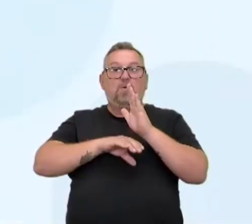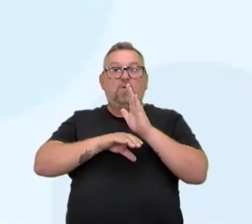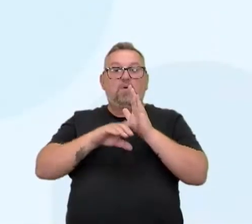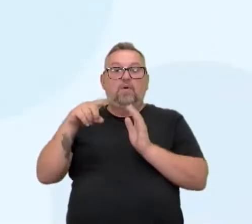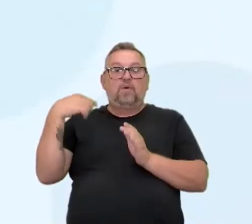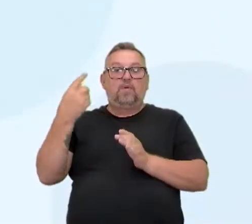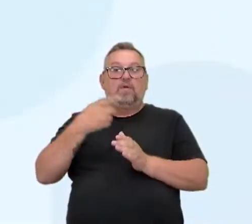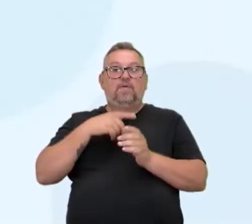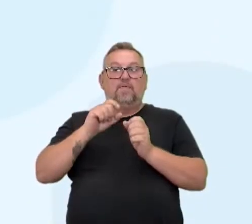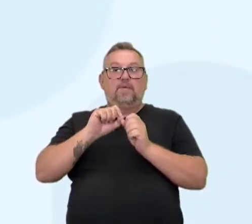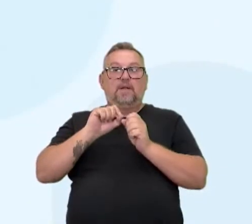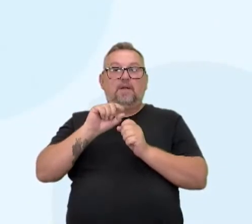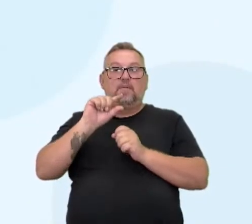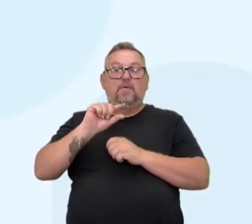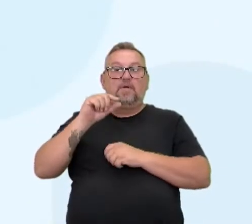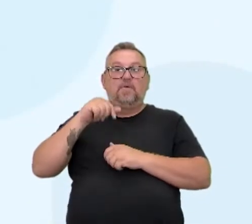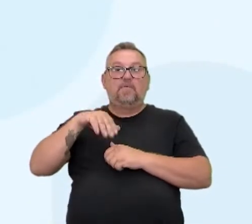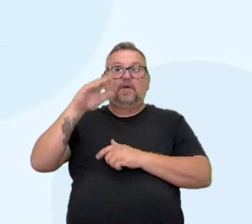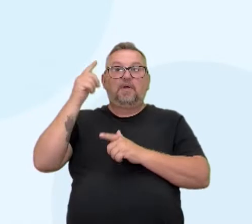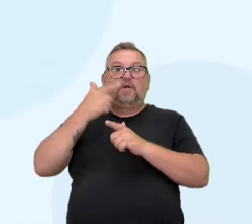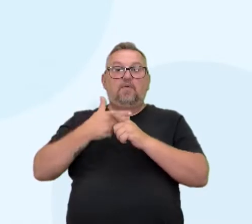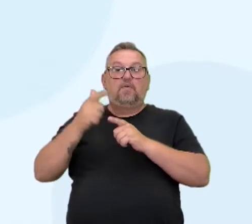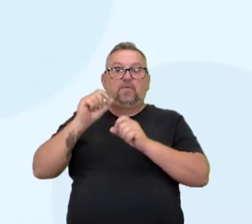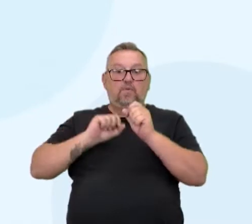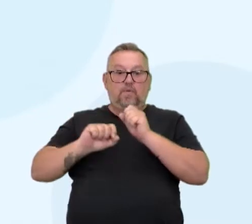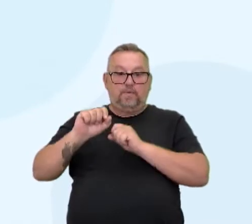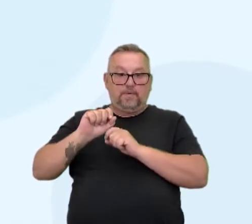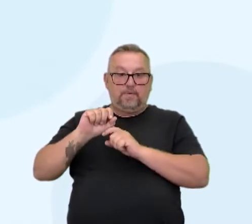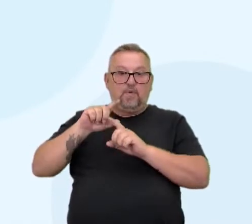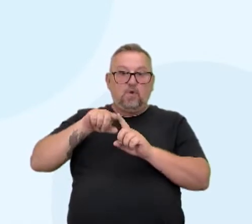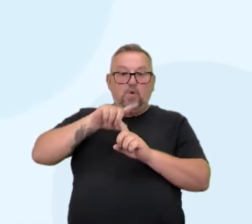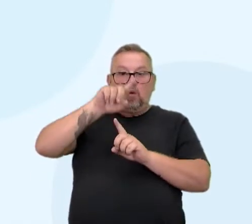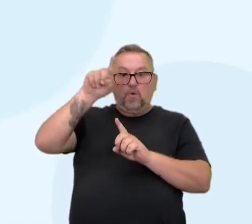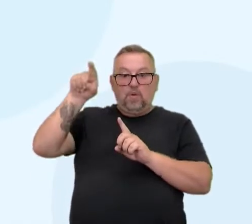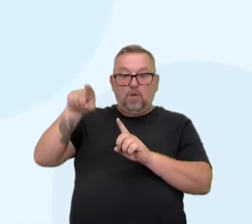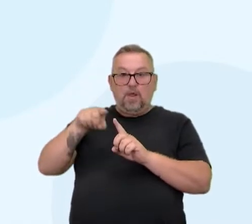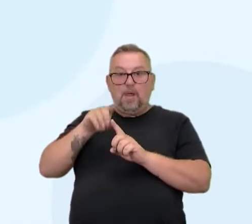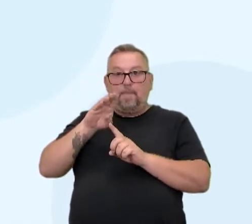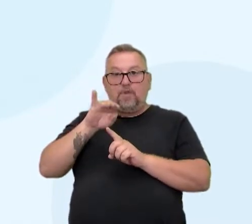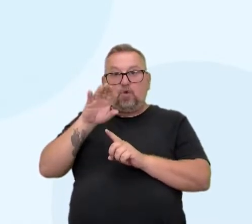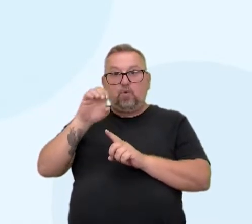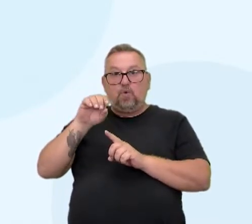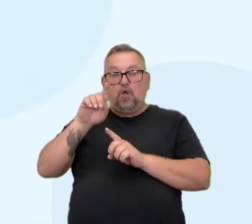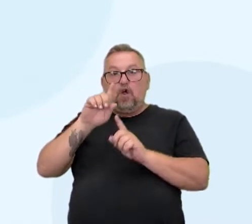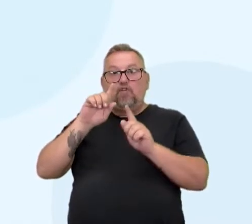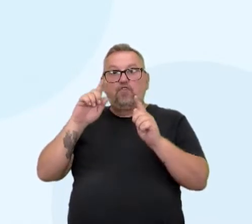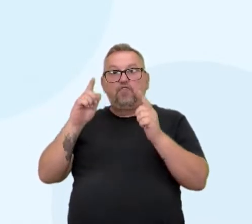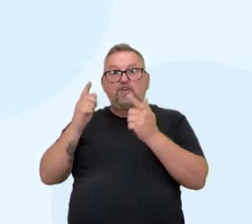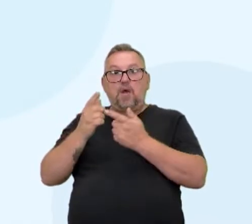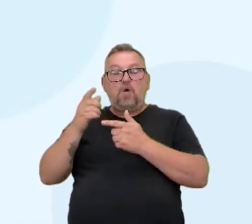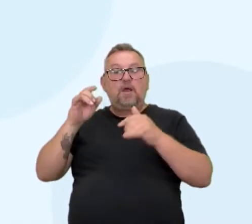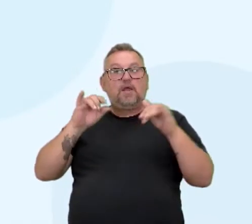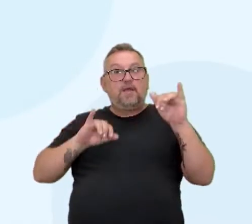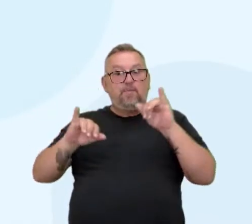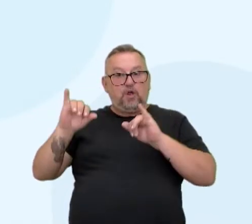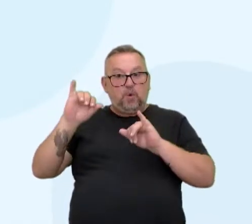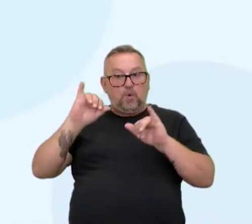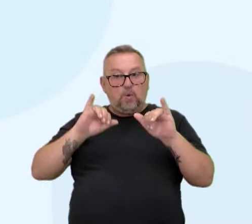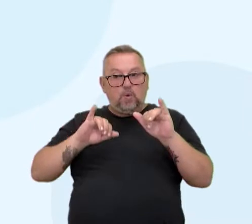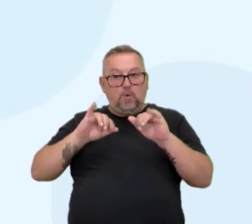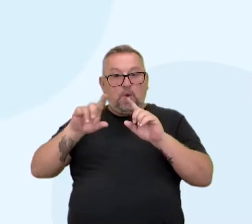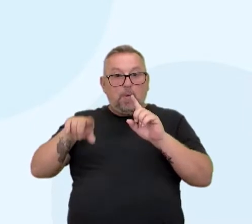a gente vai falar um pouquinho mais a respeito aí dos ciclos biogeoquímicos, agora numa perspectiva